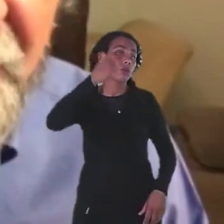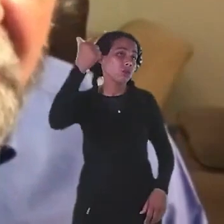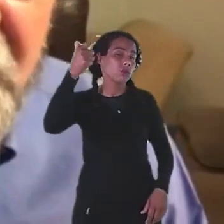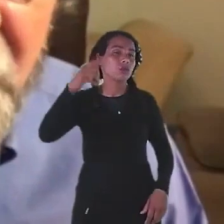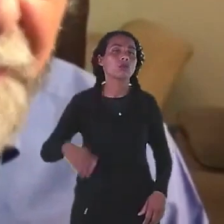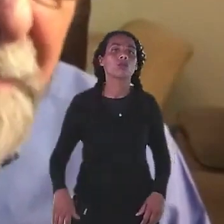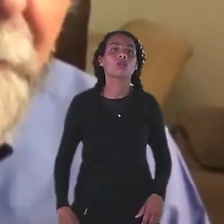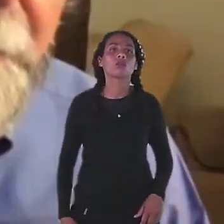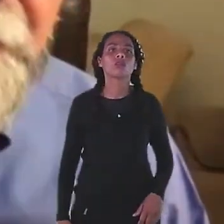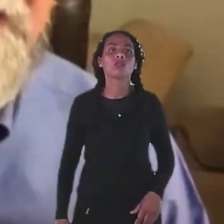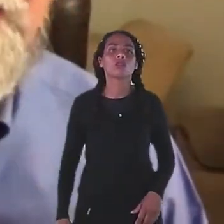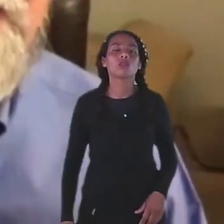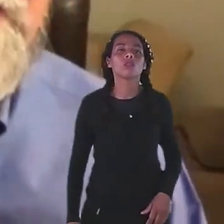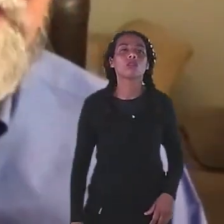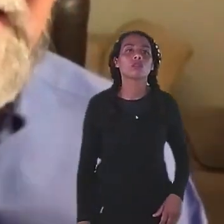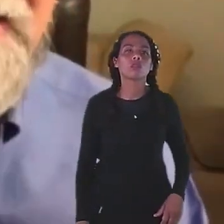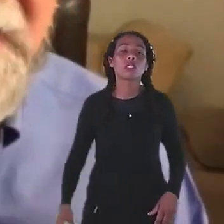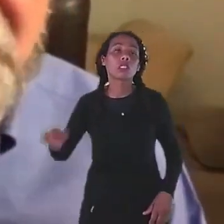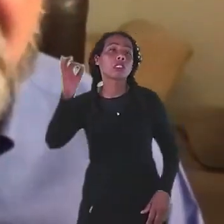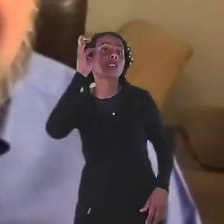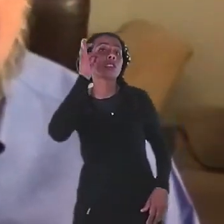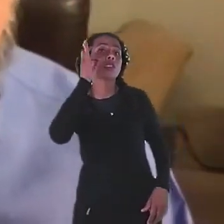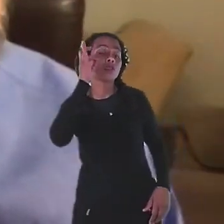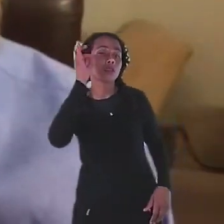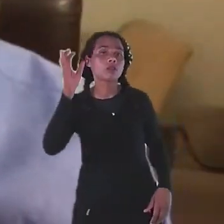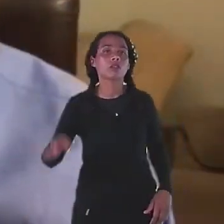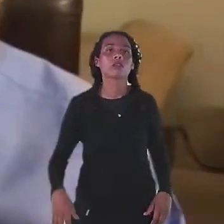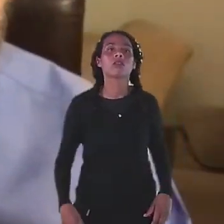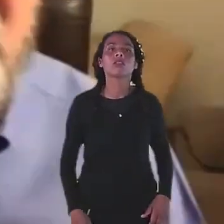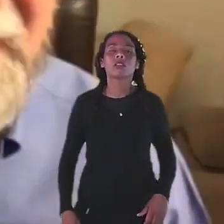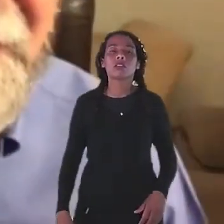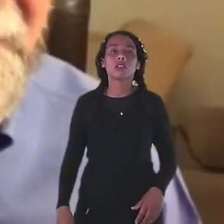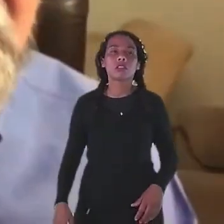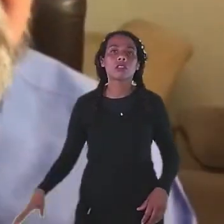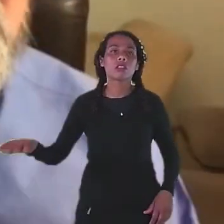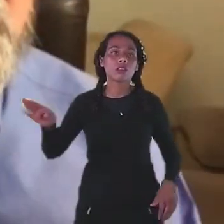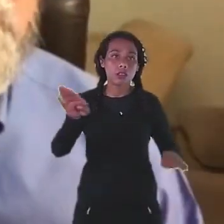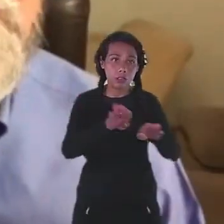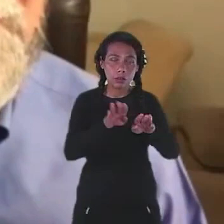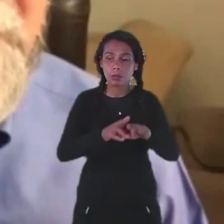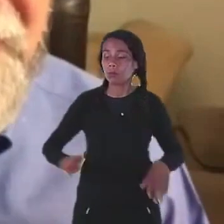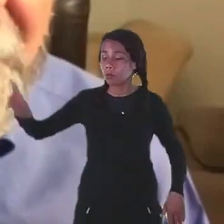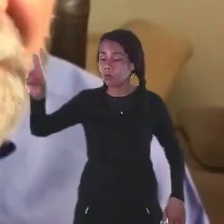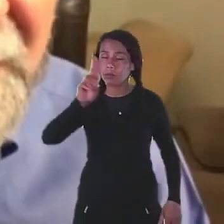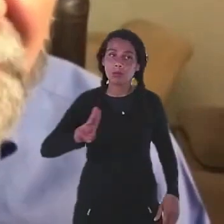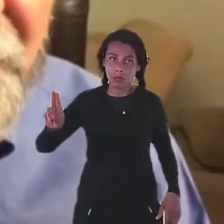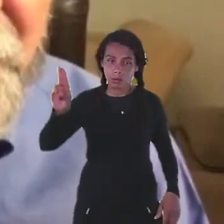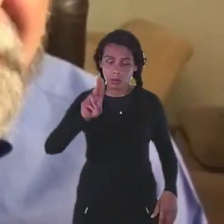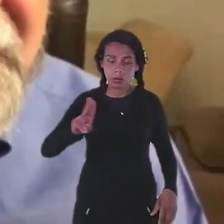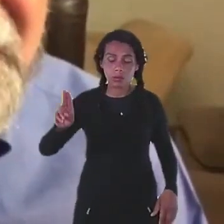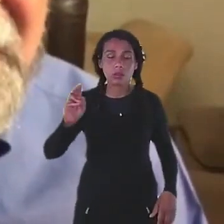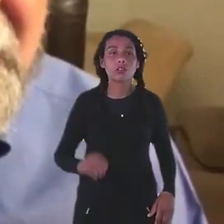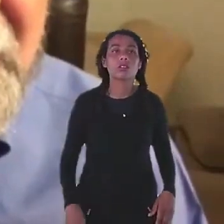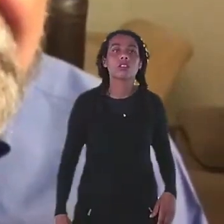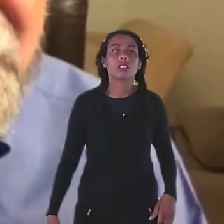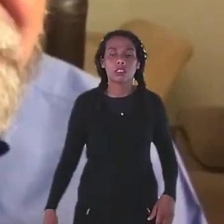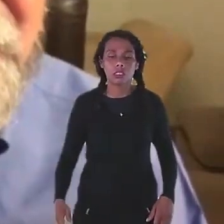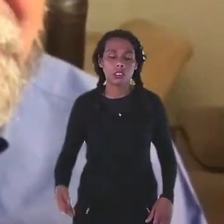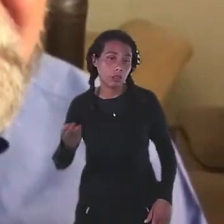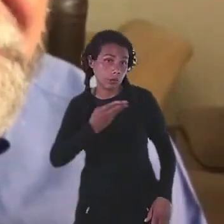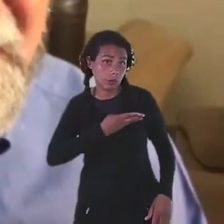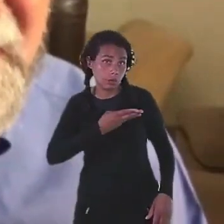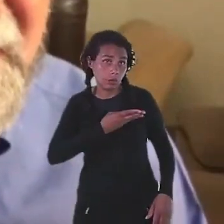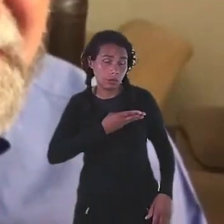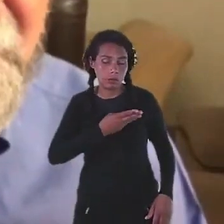na Universidade de Lausanne, foi professor da Universidade de Genebra e que eu encontrei em 2005, quando eu fiz meu sabático na Suíça e